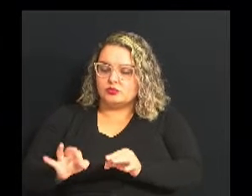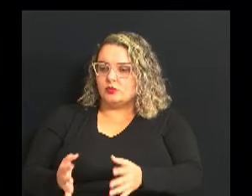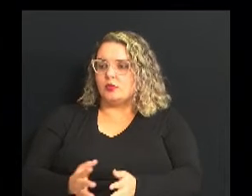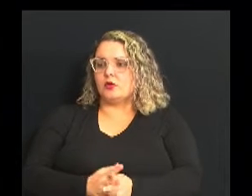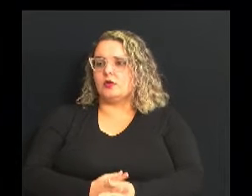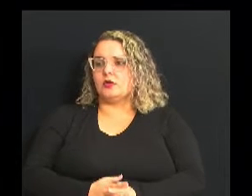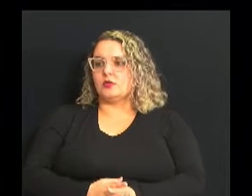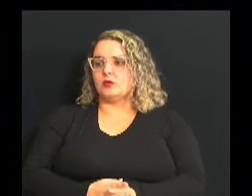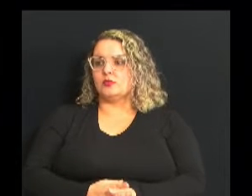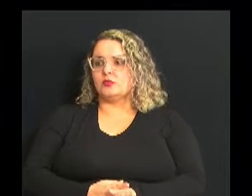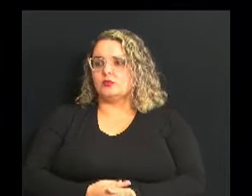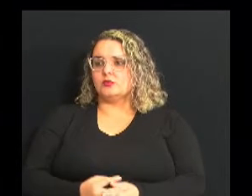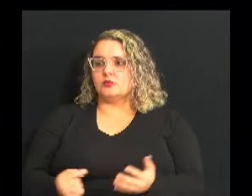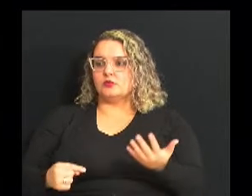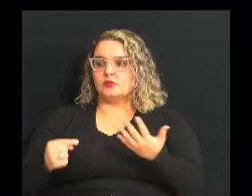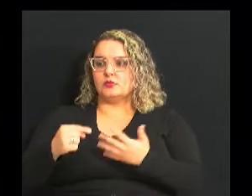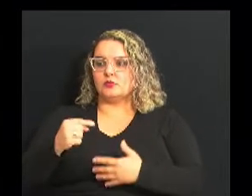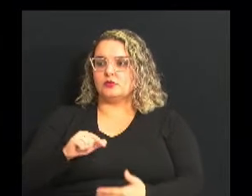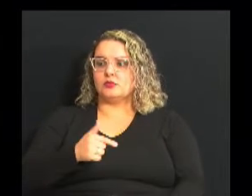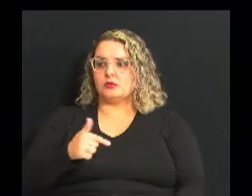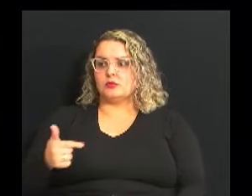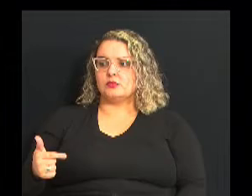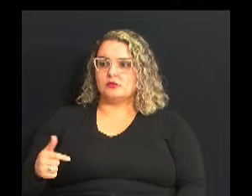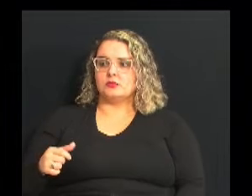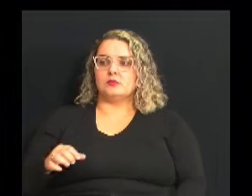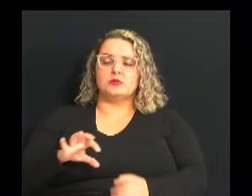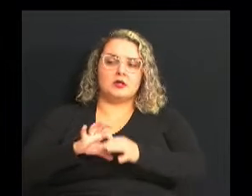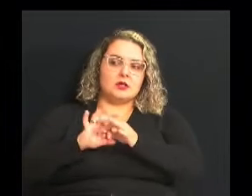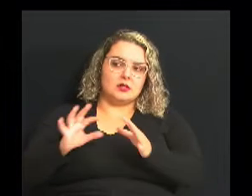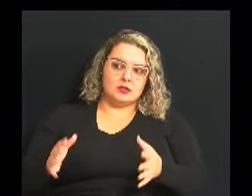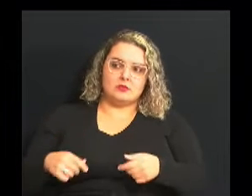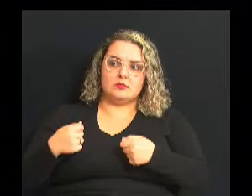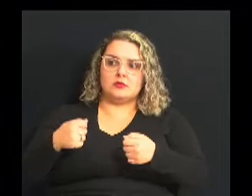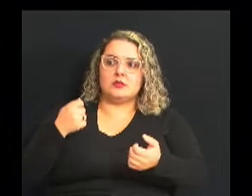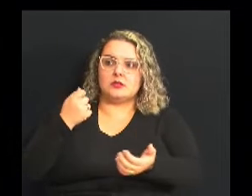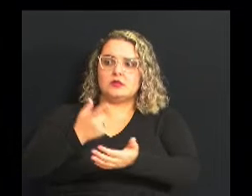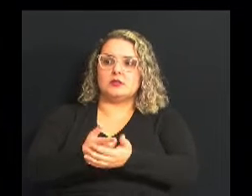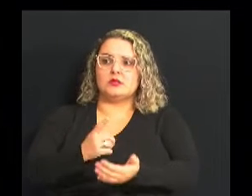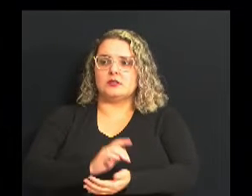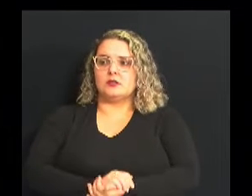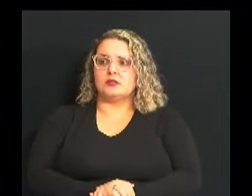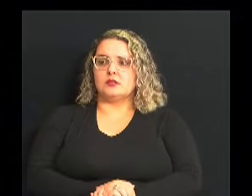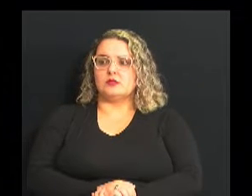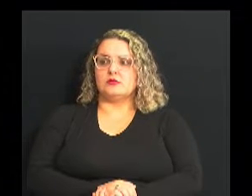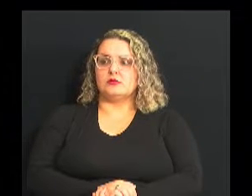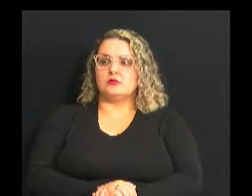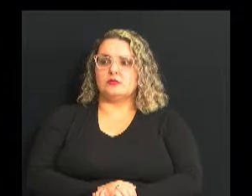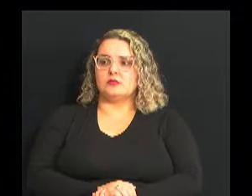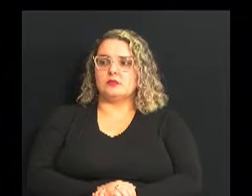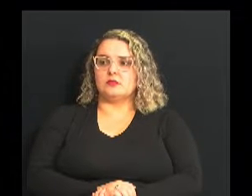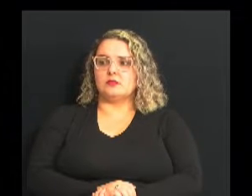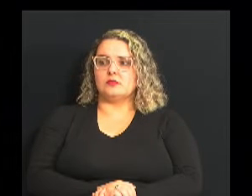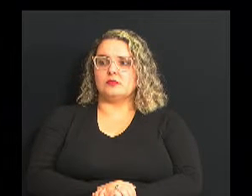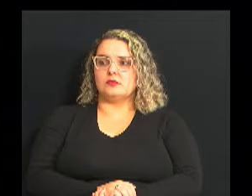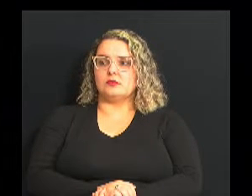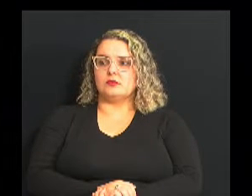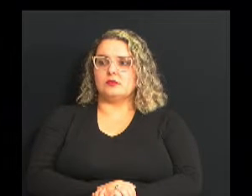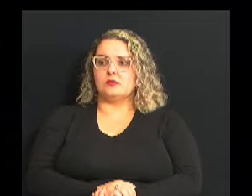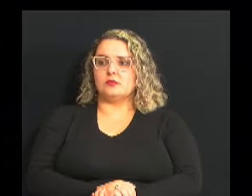Então, existem alguns casos que não existem softwares livres, né, que atendem a demanda, aí parte para a compra.